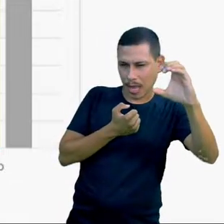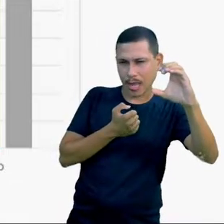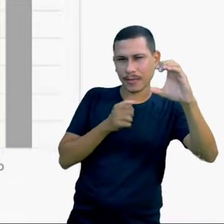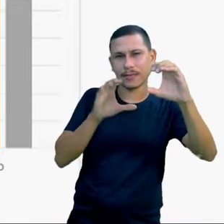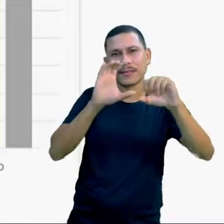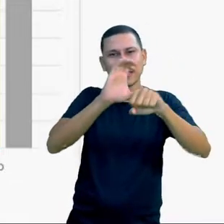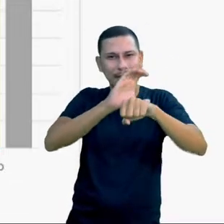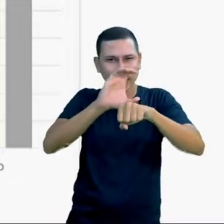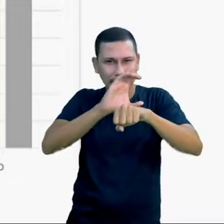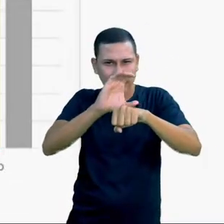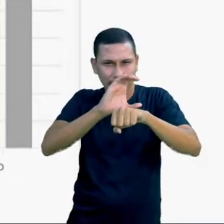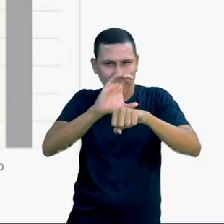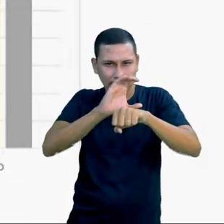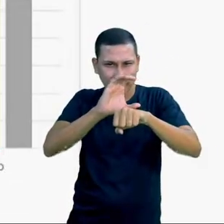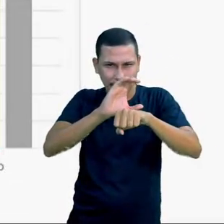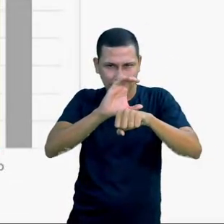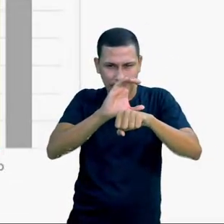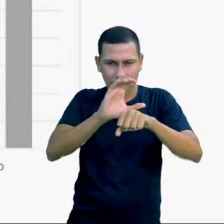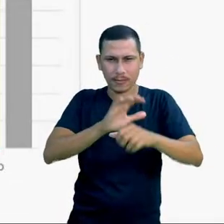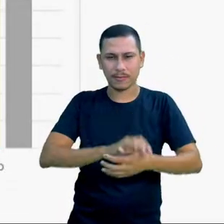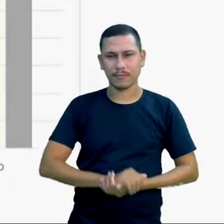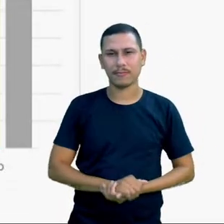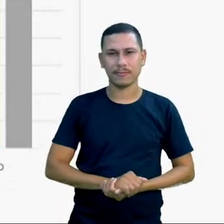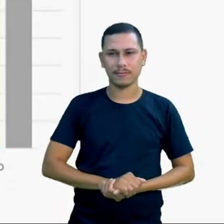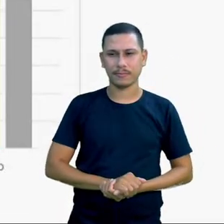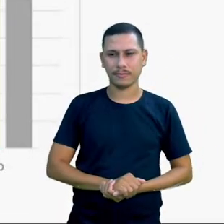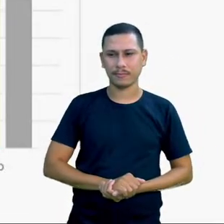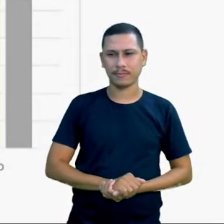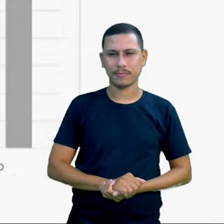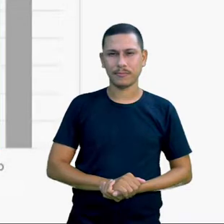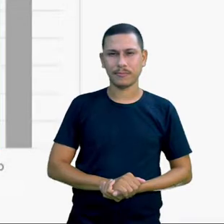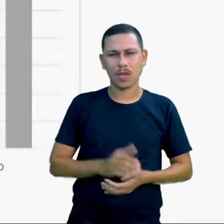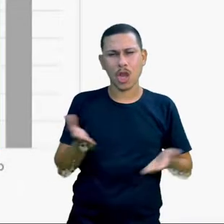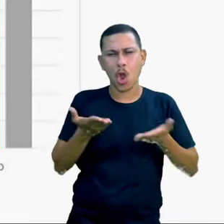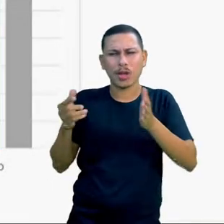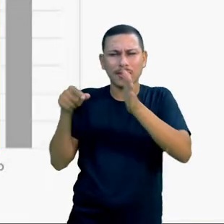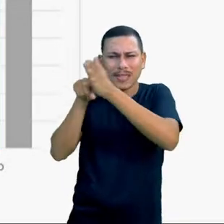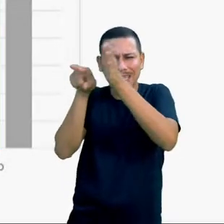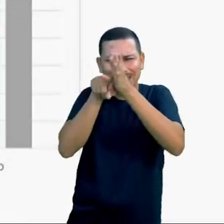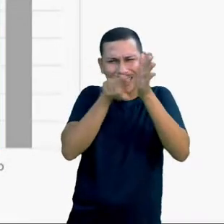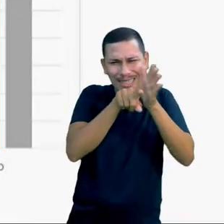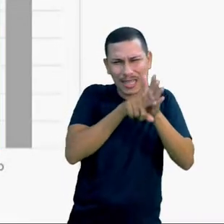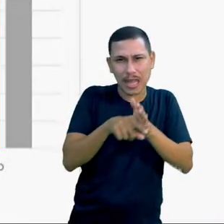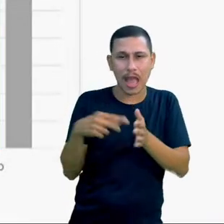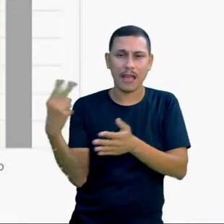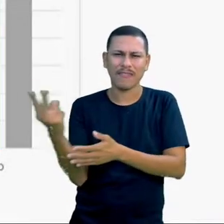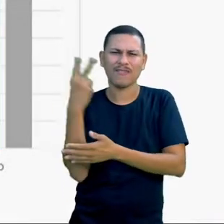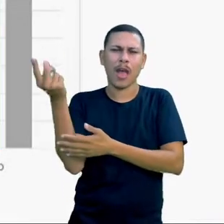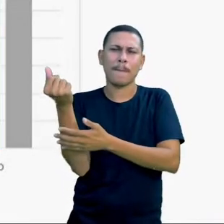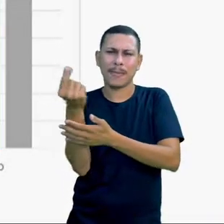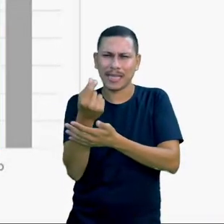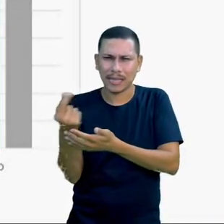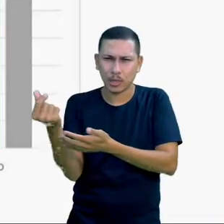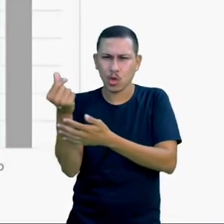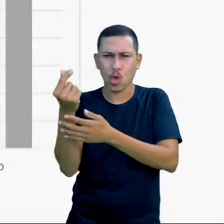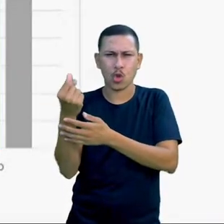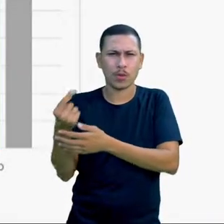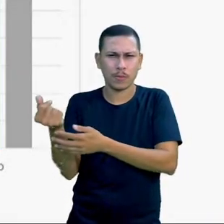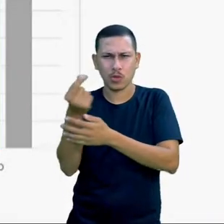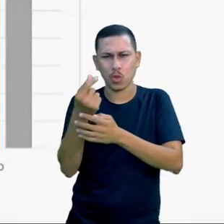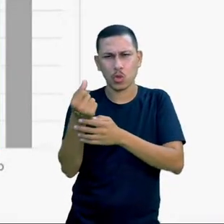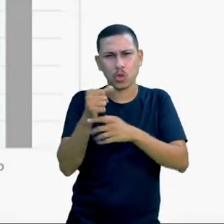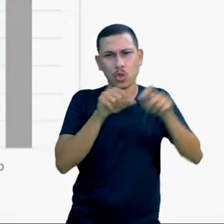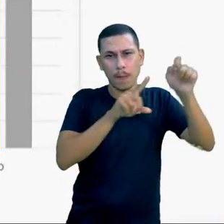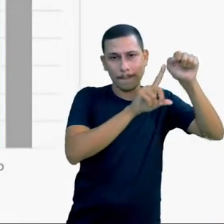vamos chamar de posto gama. Vamos fazer uma análise de preços durante o mês ou os meses